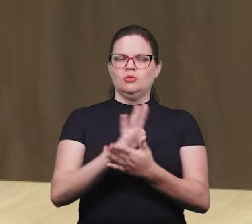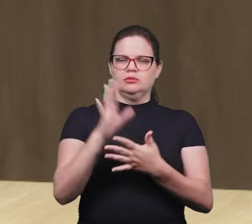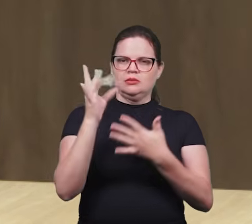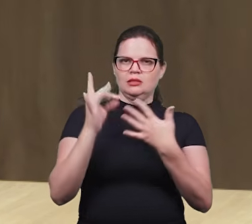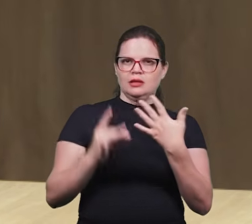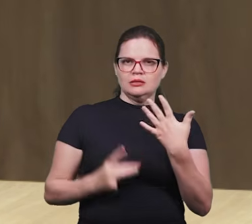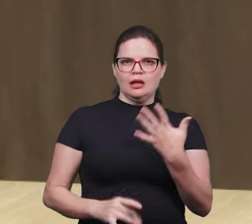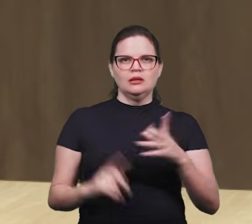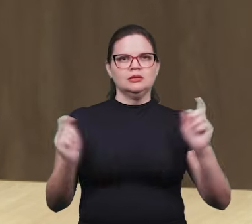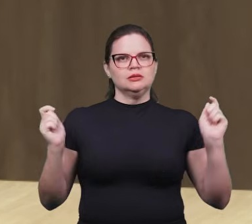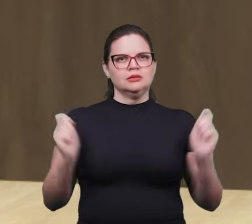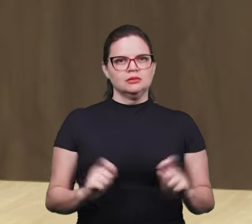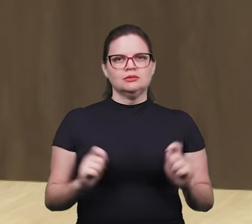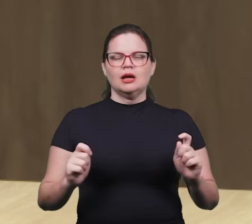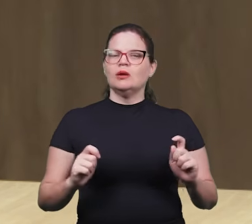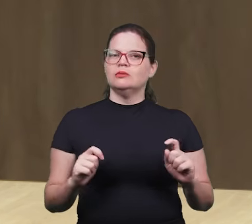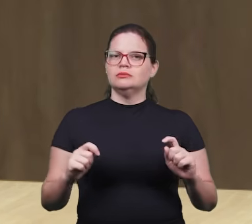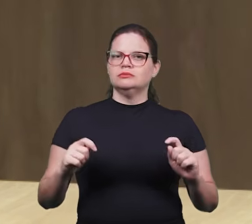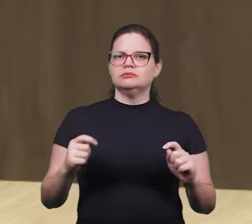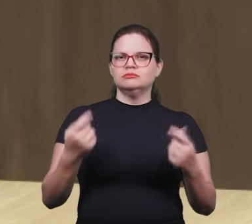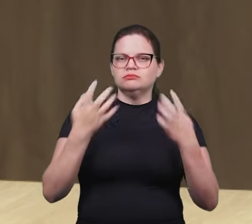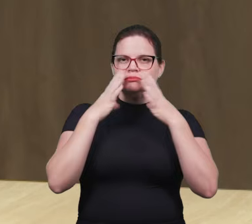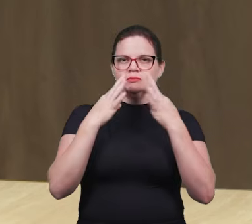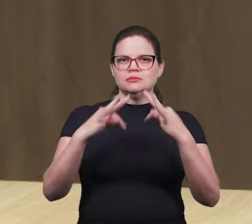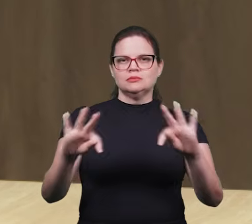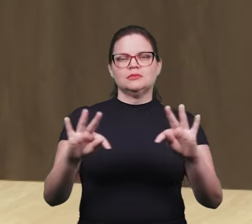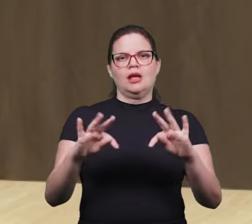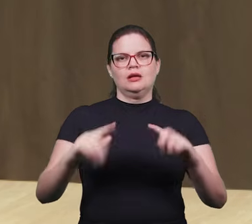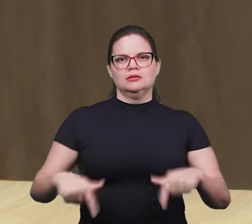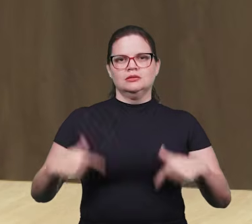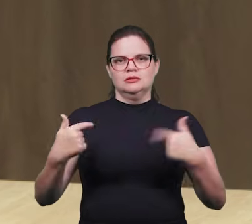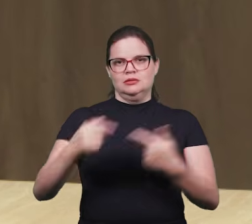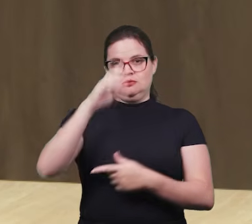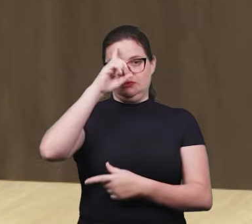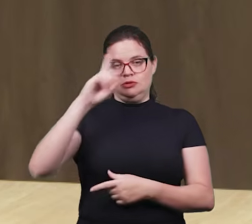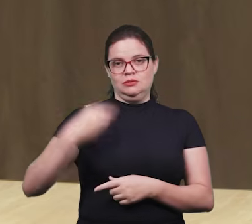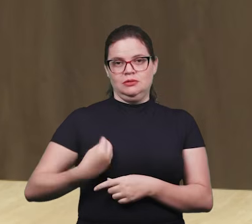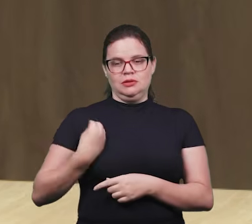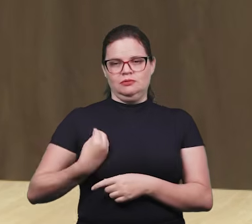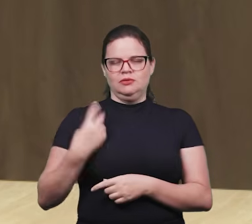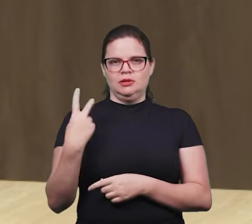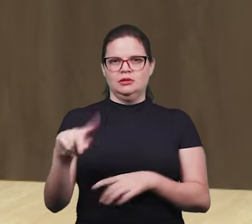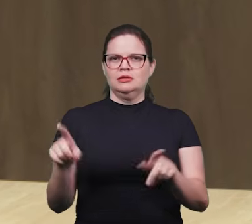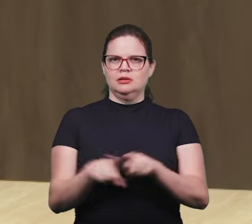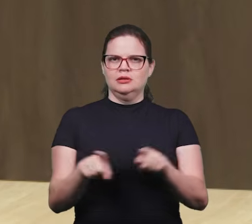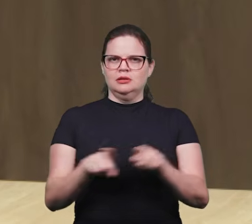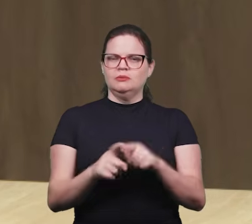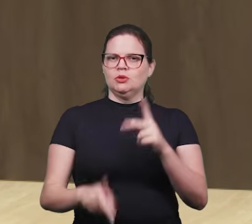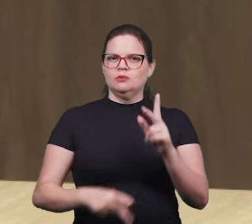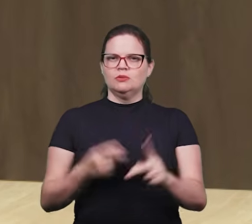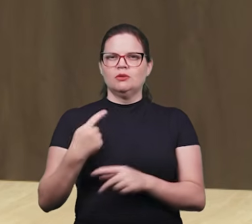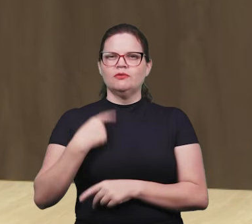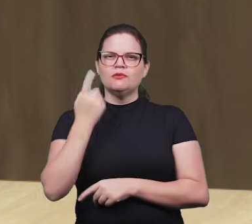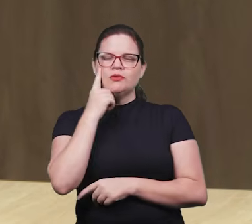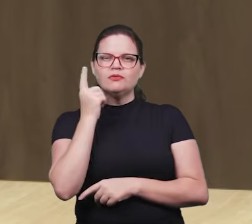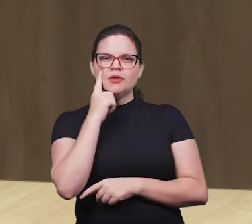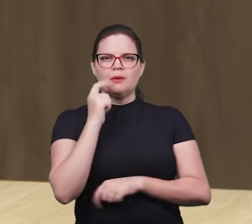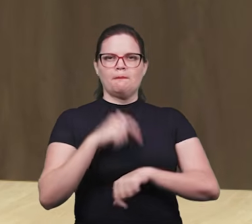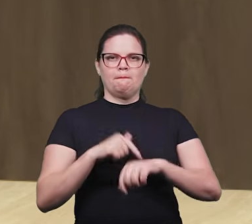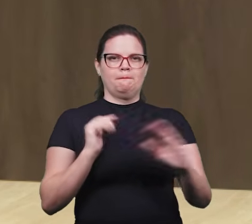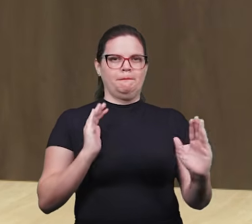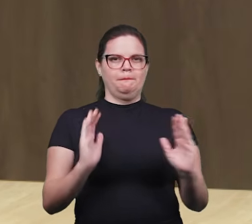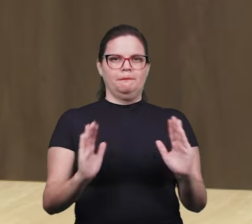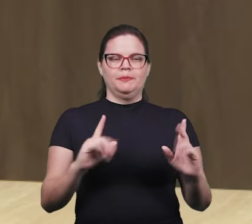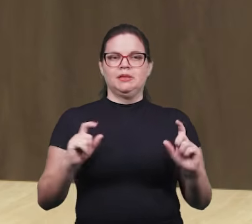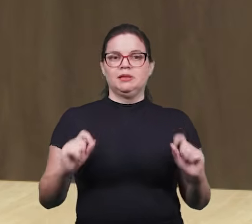ele pôde testemunhar da operação de Deus na vida dele e na vida do povo. Podemos citar aqui, né, pastor Luiz, o momento em